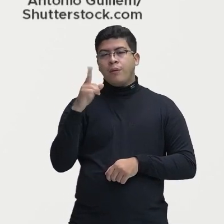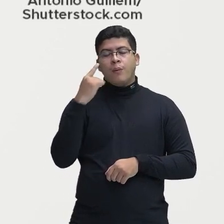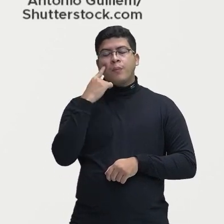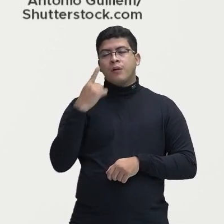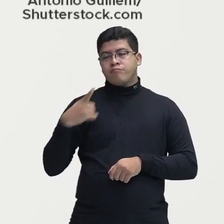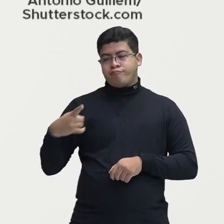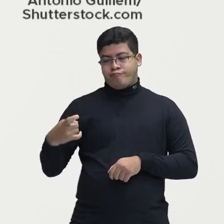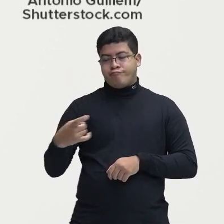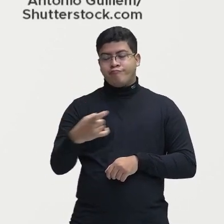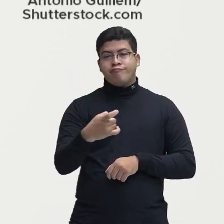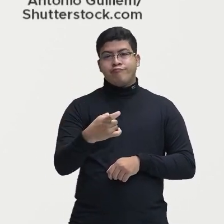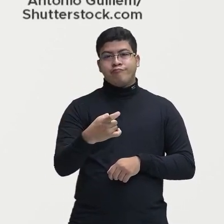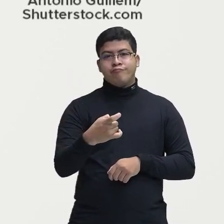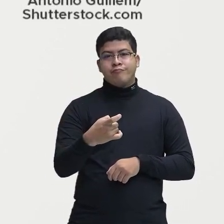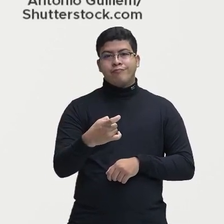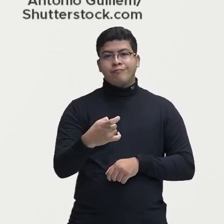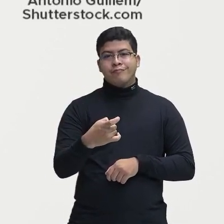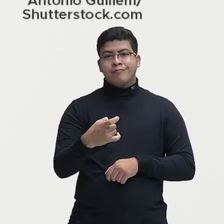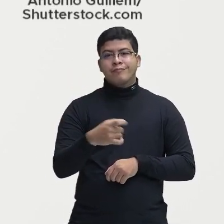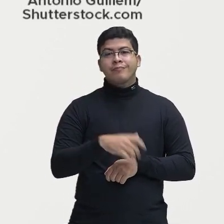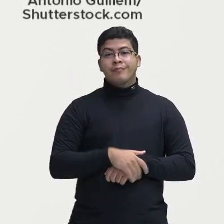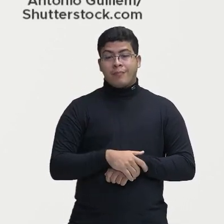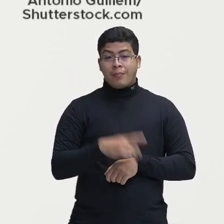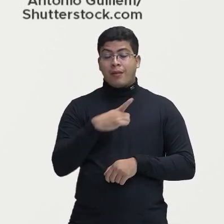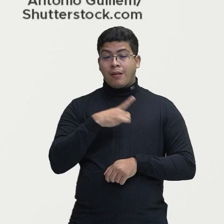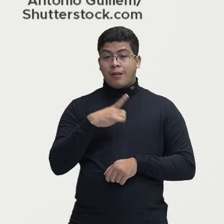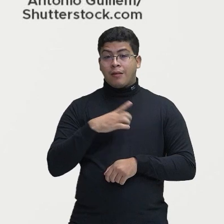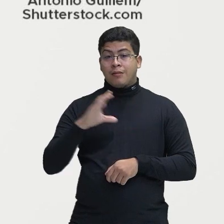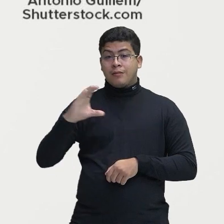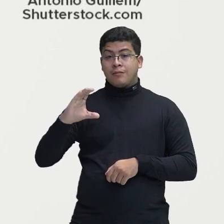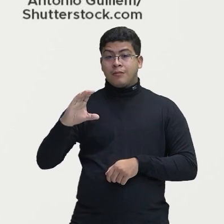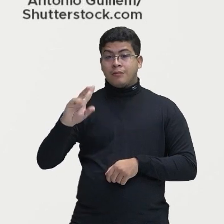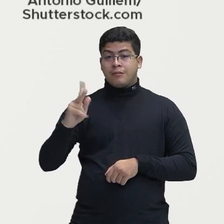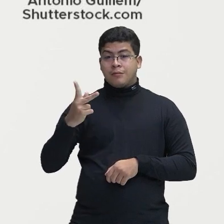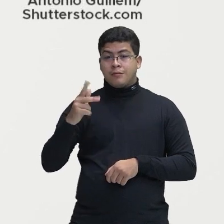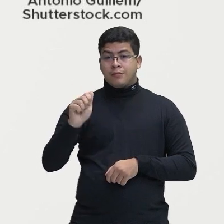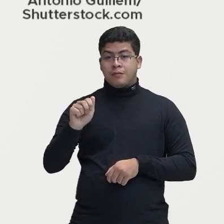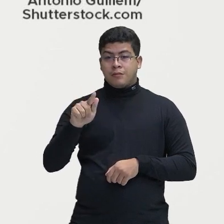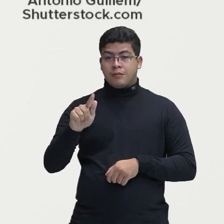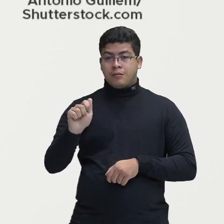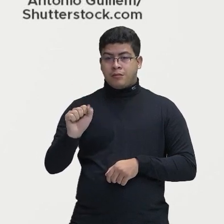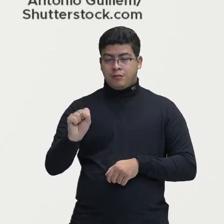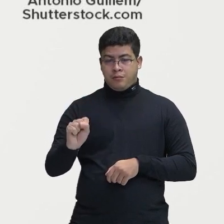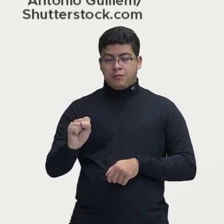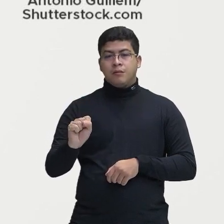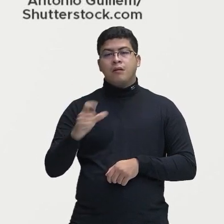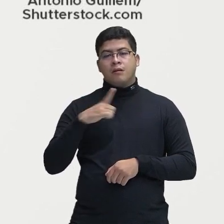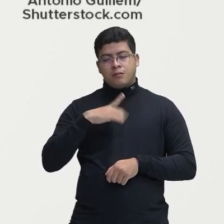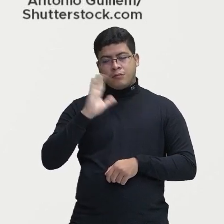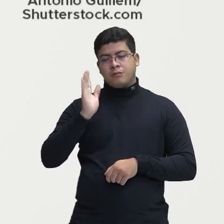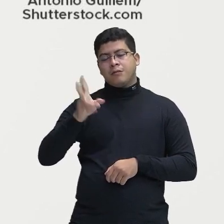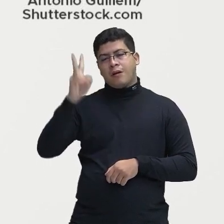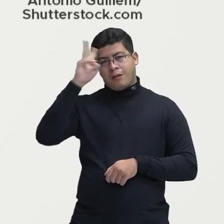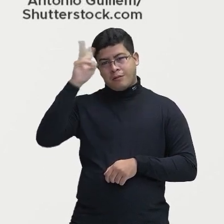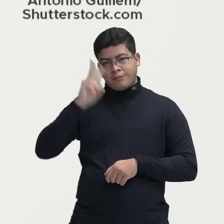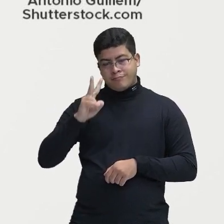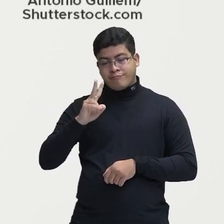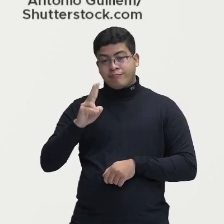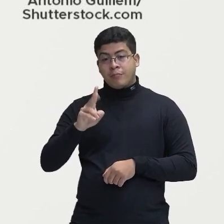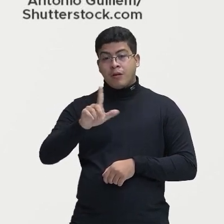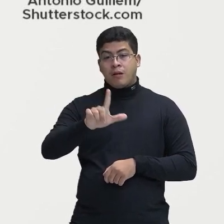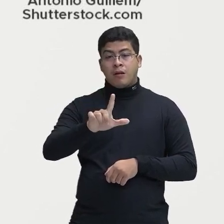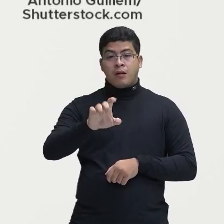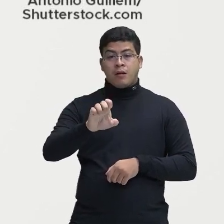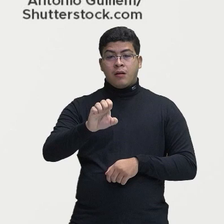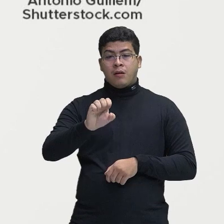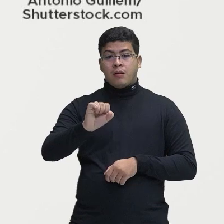parasitas. Olha só, temos a doença de Chagas, que nós relembramos agora há pouco, a leishmaniose,